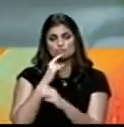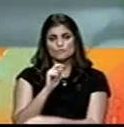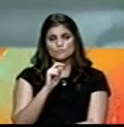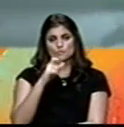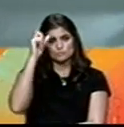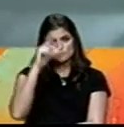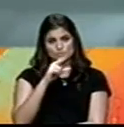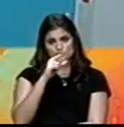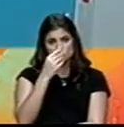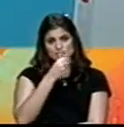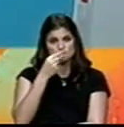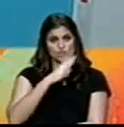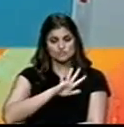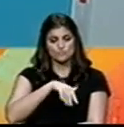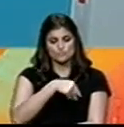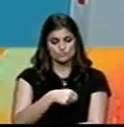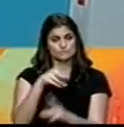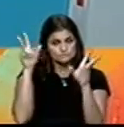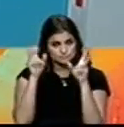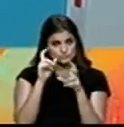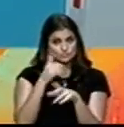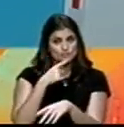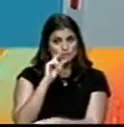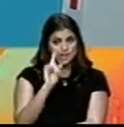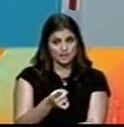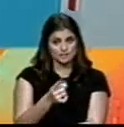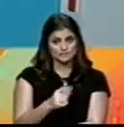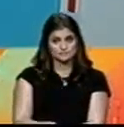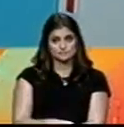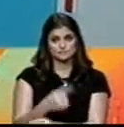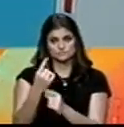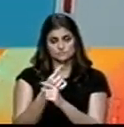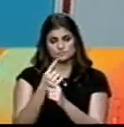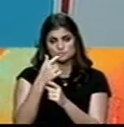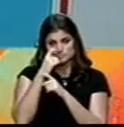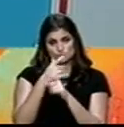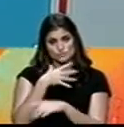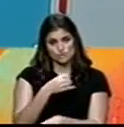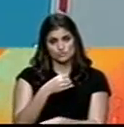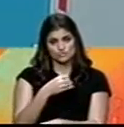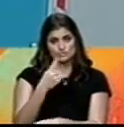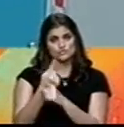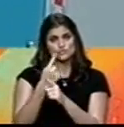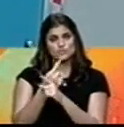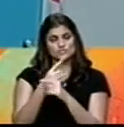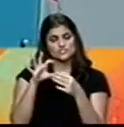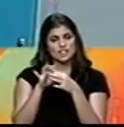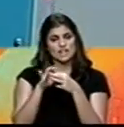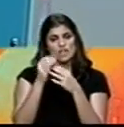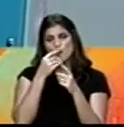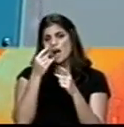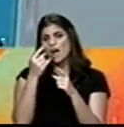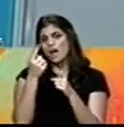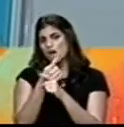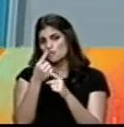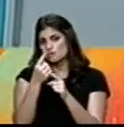História Saborosa do Mundo. Vou virar. Para quem gosta destas coisas da gastronomia. Queres que mostre para um? Com certeza.